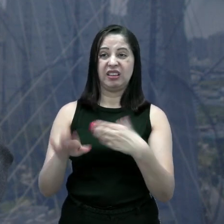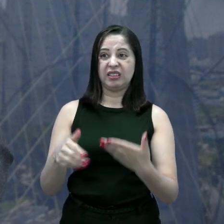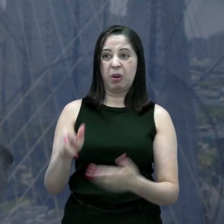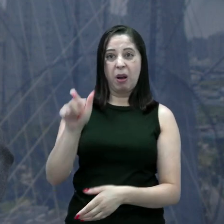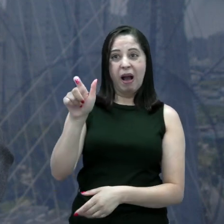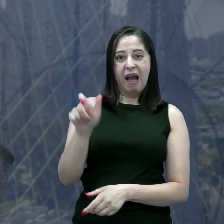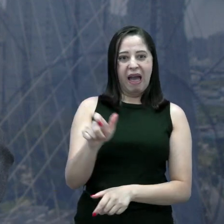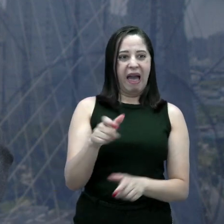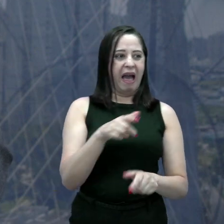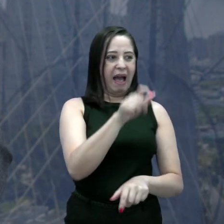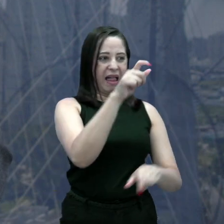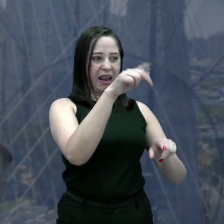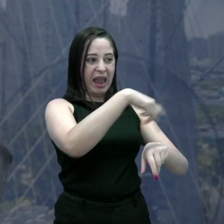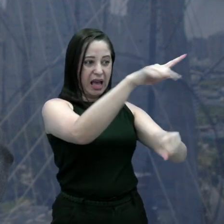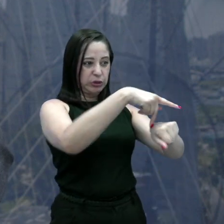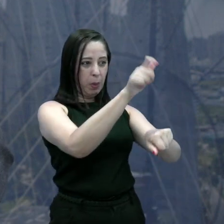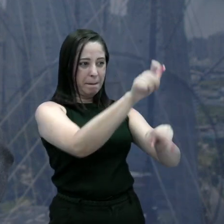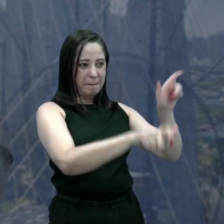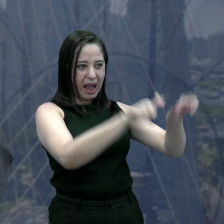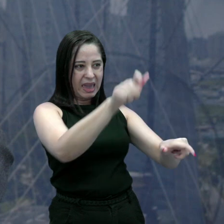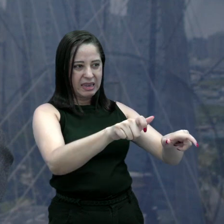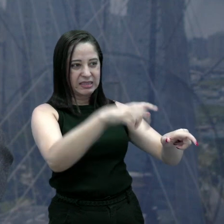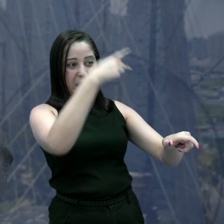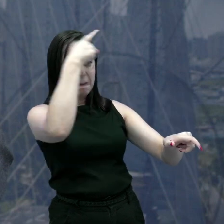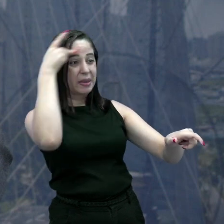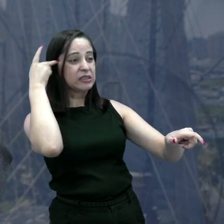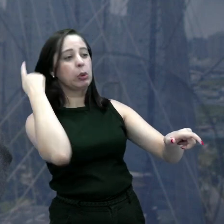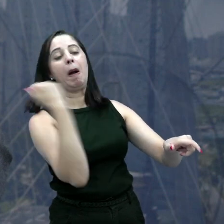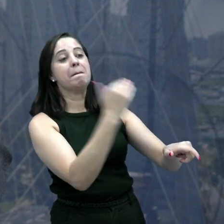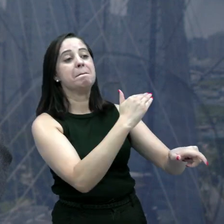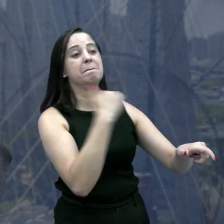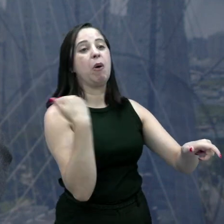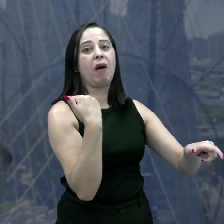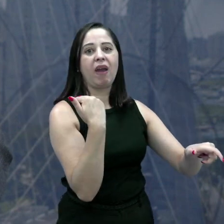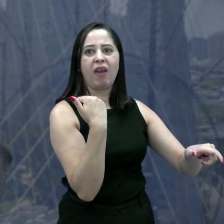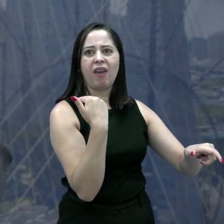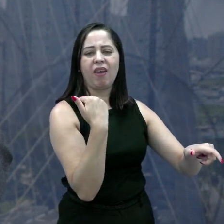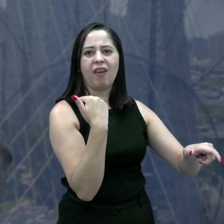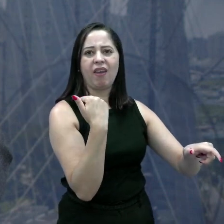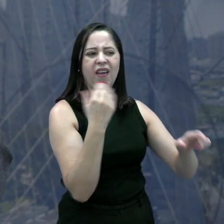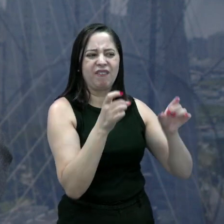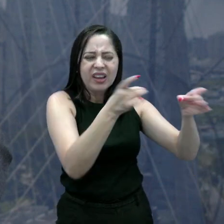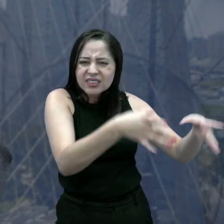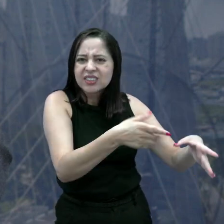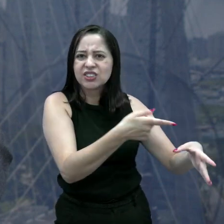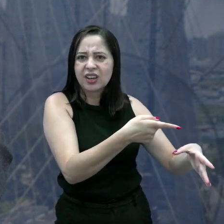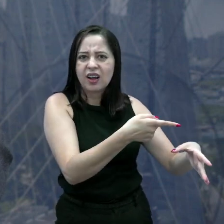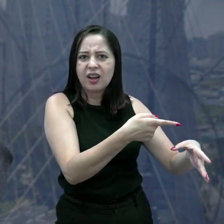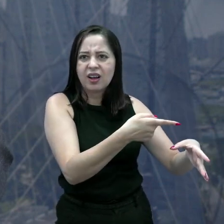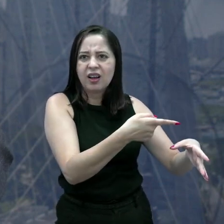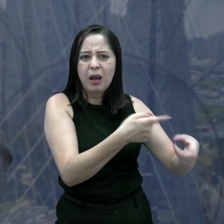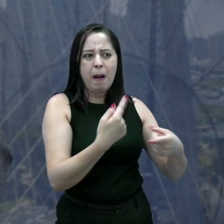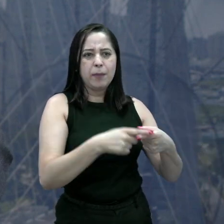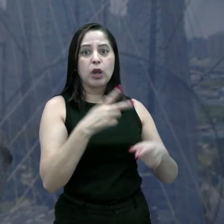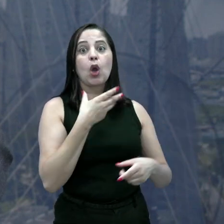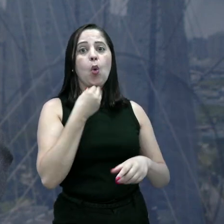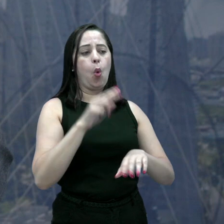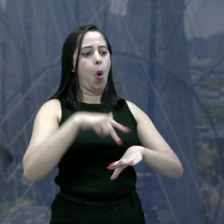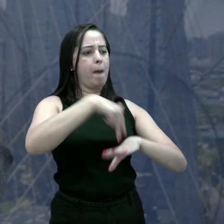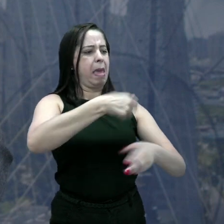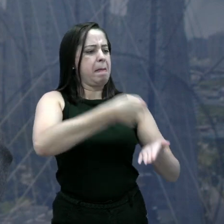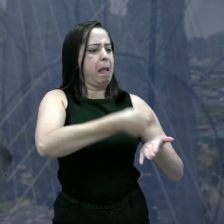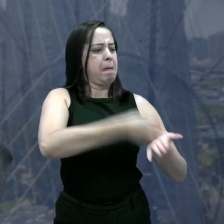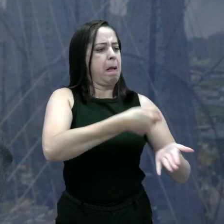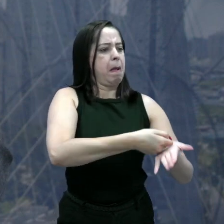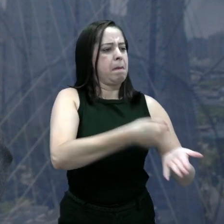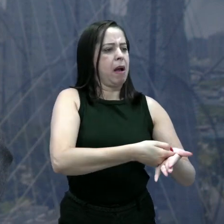seu território pelos seus inimigos políticos do que asilar esse ditador para que ele tenha garantido a